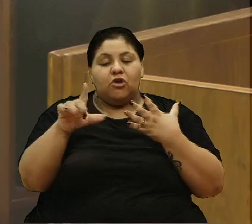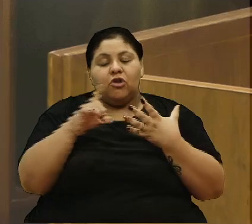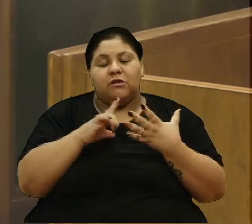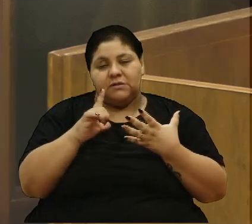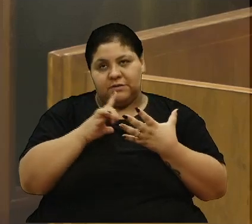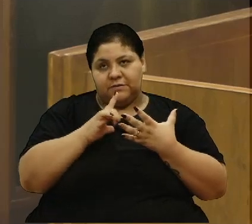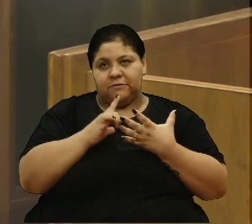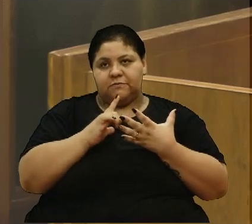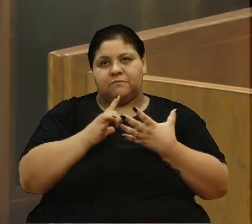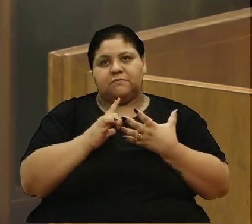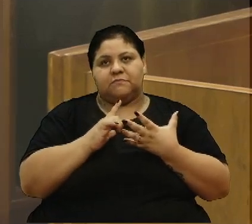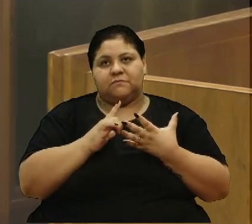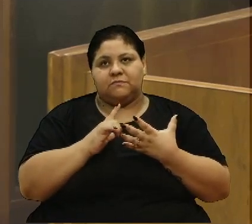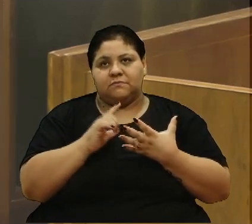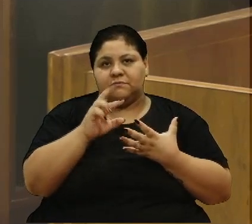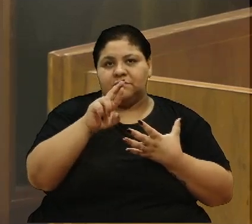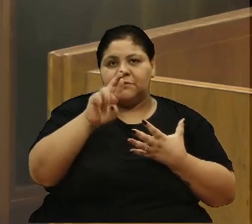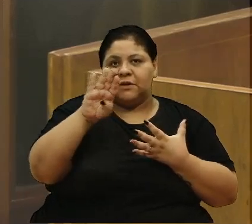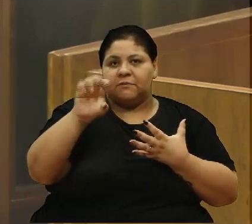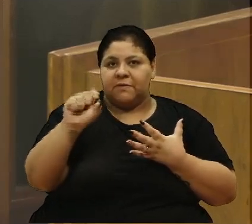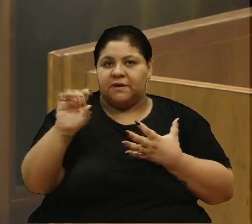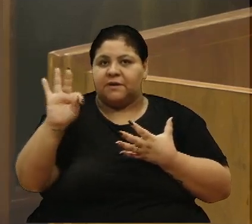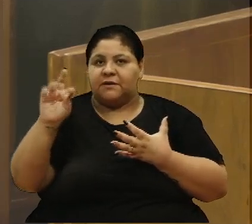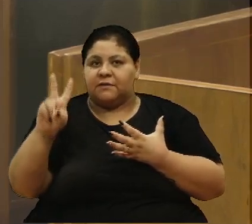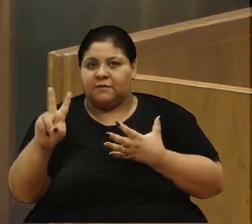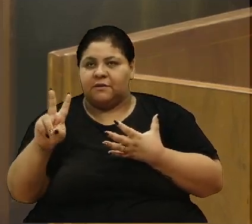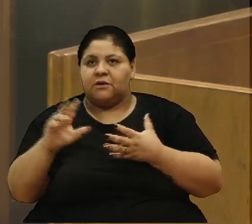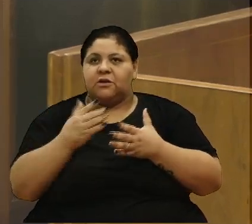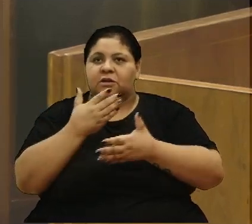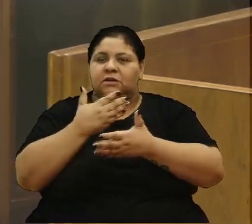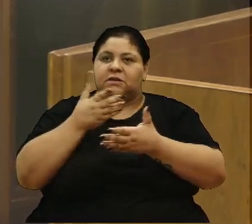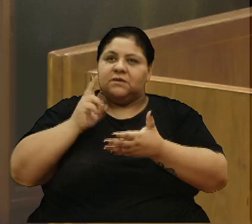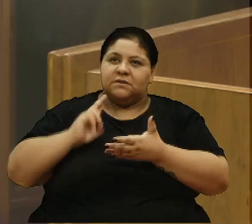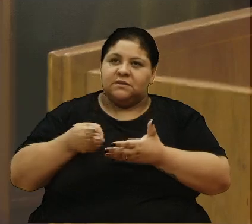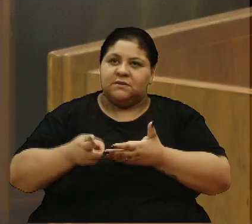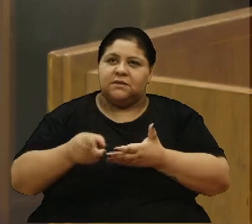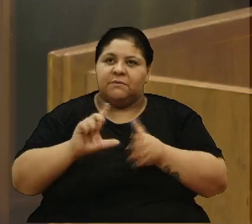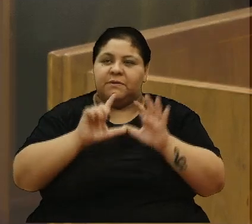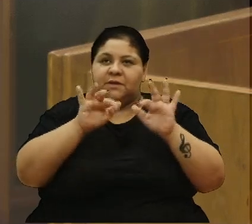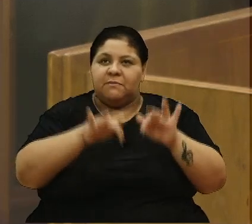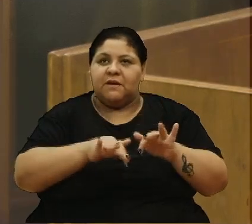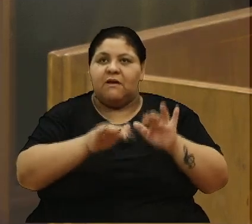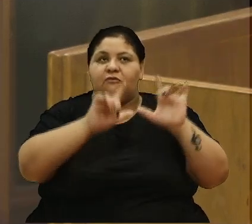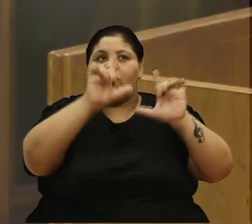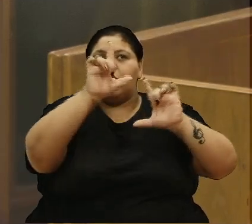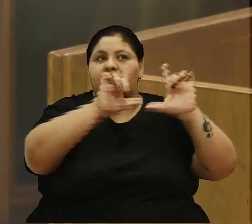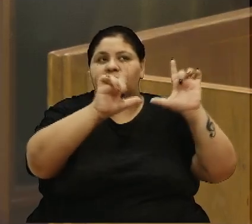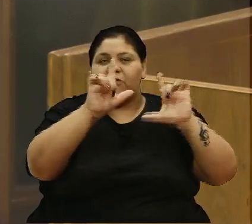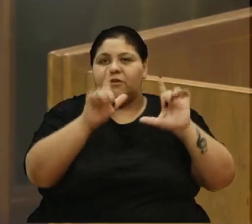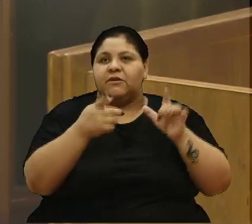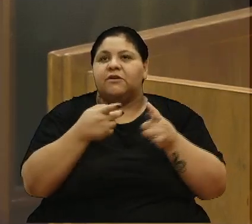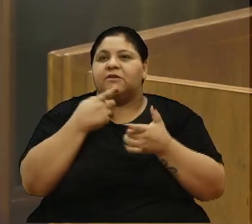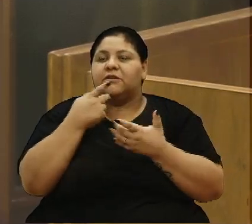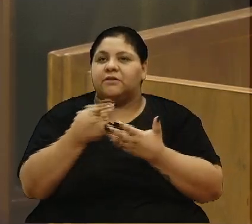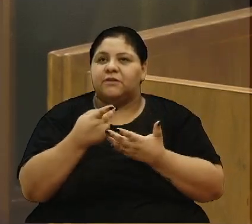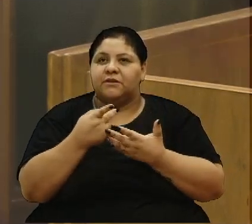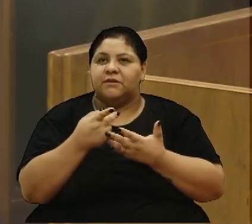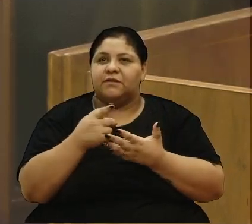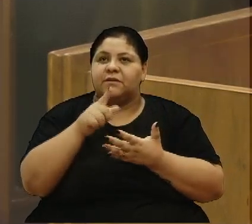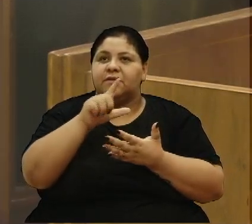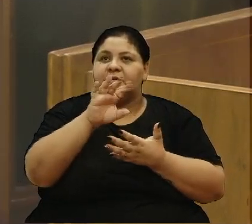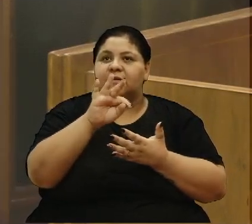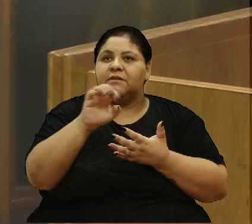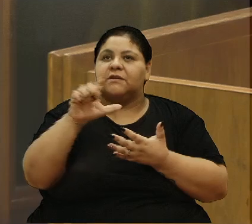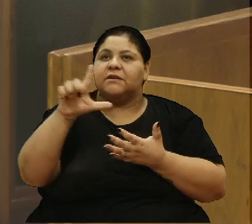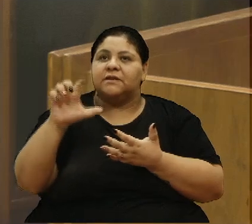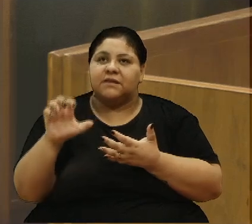temos, na RBS TV, toda vez que acabava lá o Bom Dia Rio Grande, por exemplo, a gente faz o que a gente chama de tele na